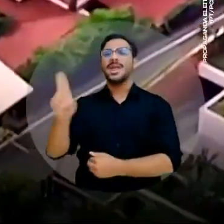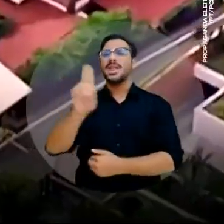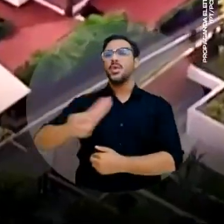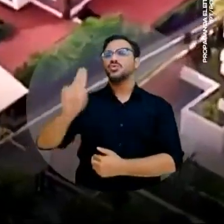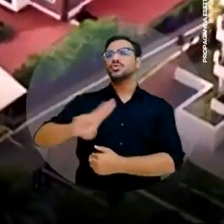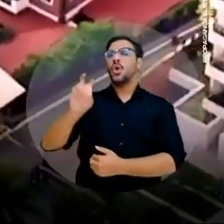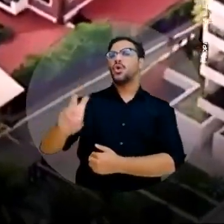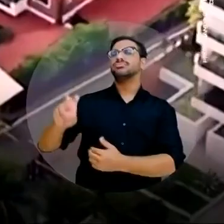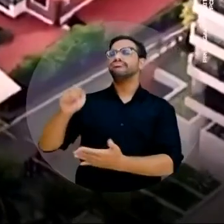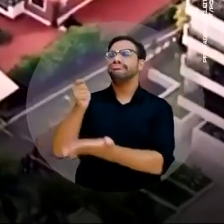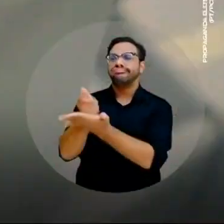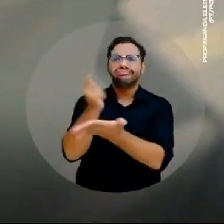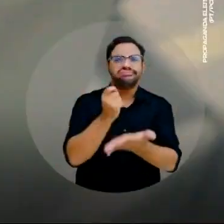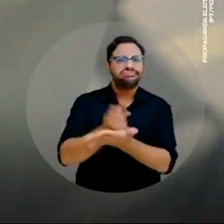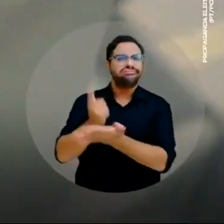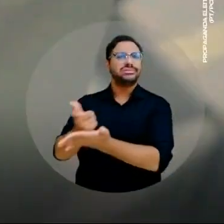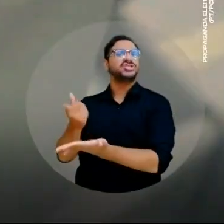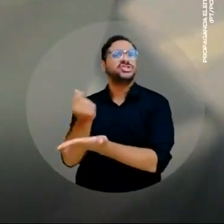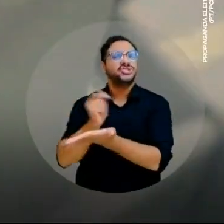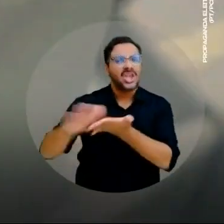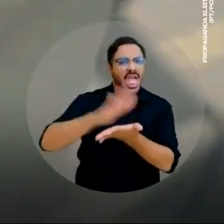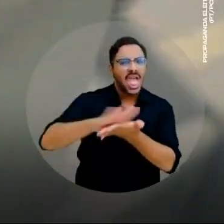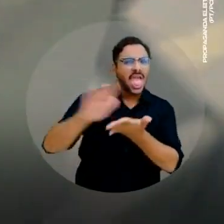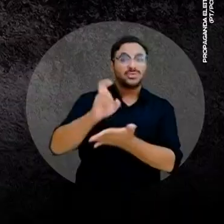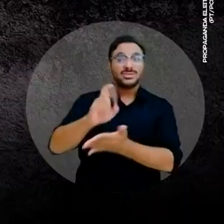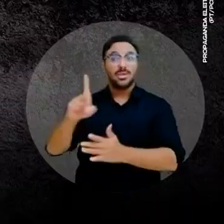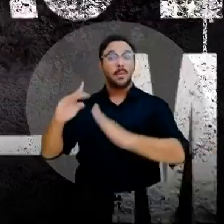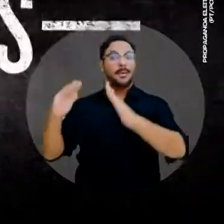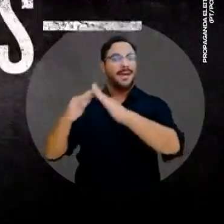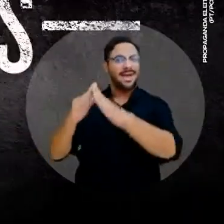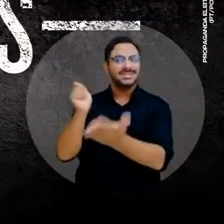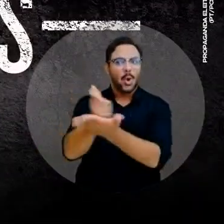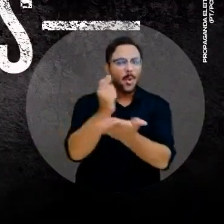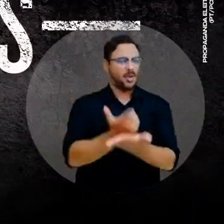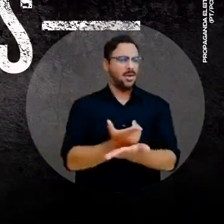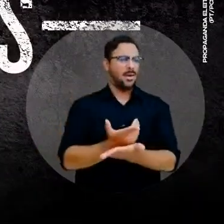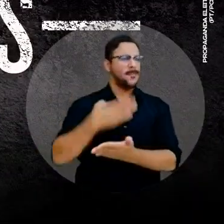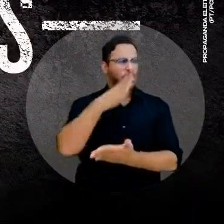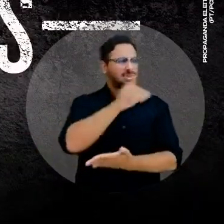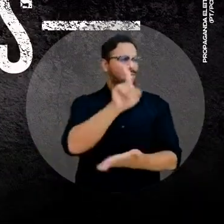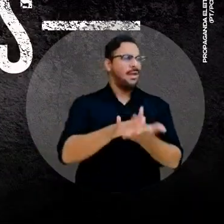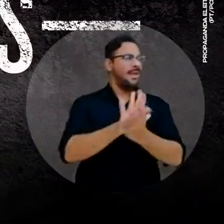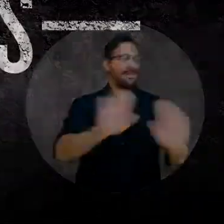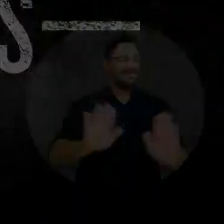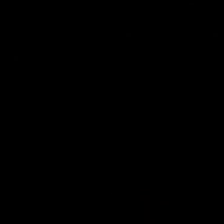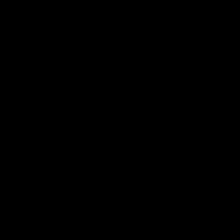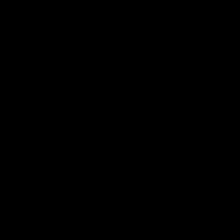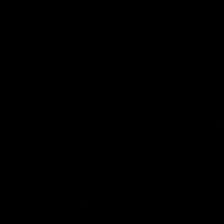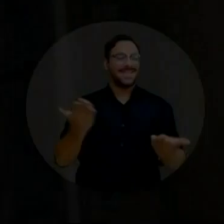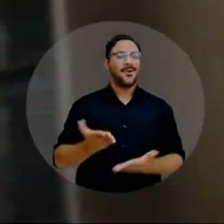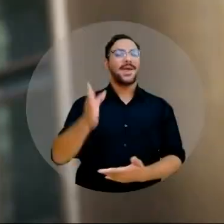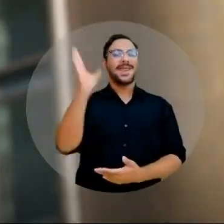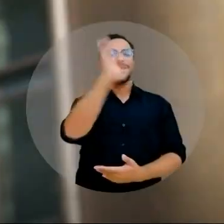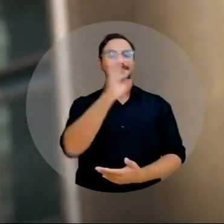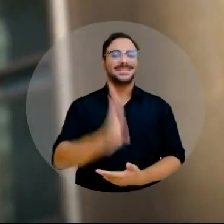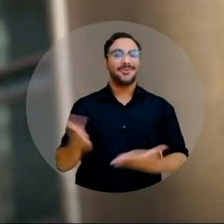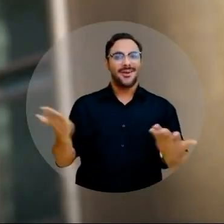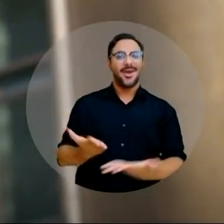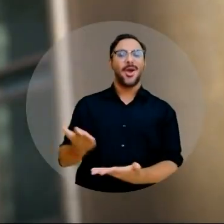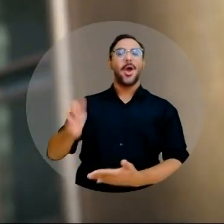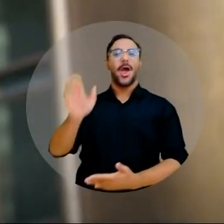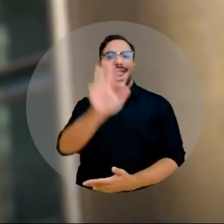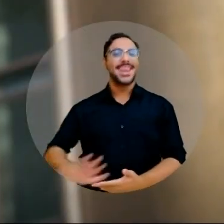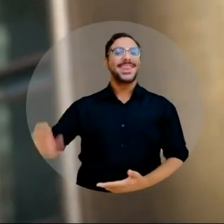como sua família comprou 51 imóveis com dinheiro vivo. Bolsonaro não engana mais. Agora é